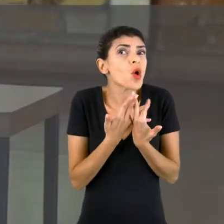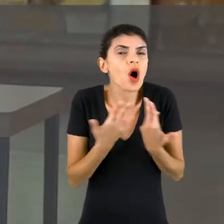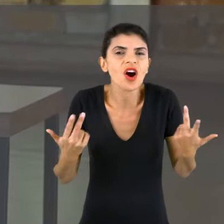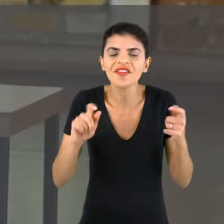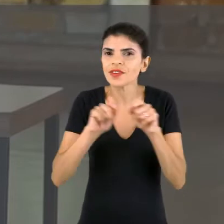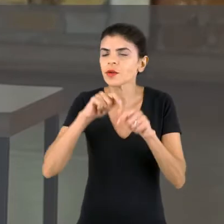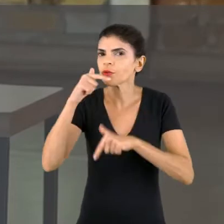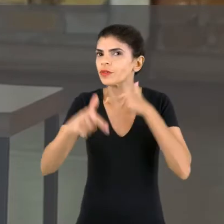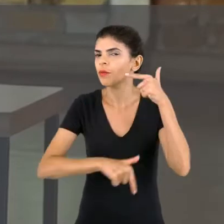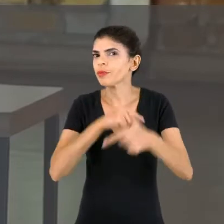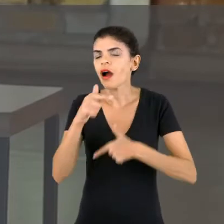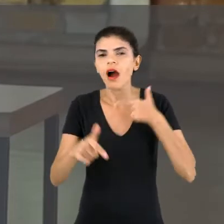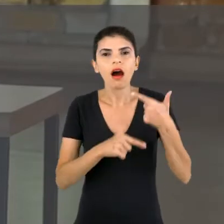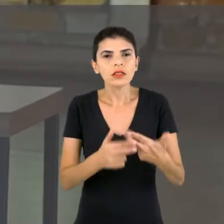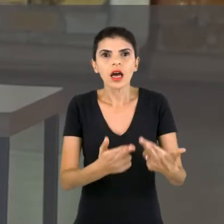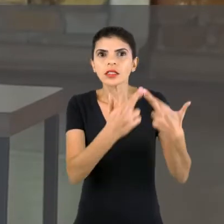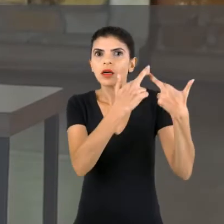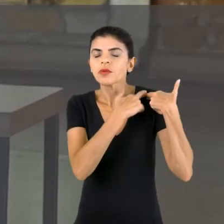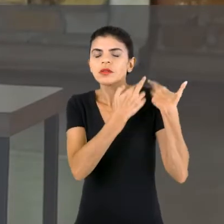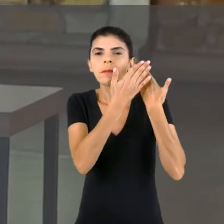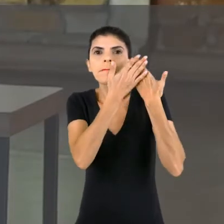era um coletivo grande, então existia braço.